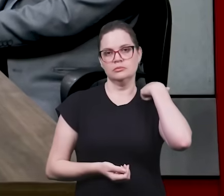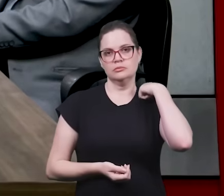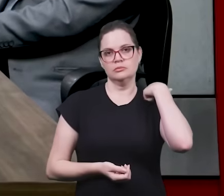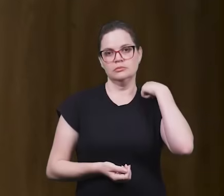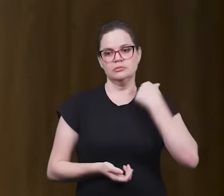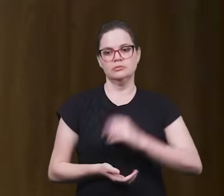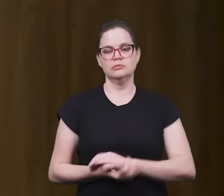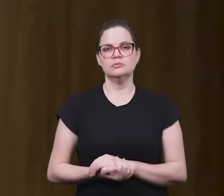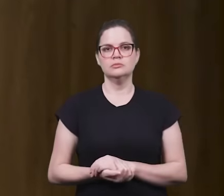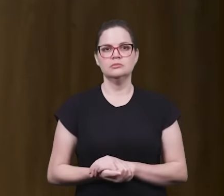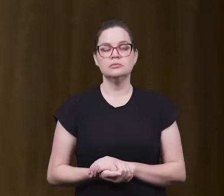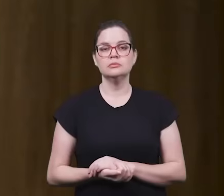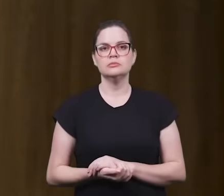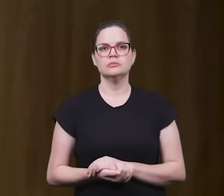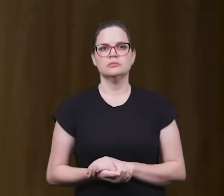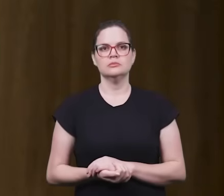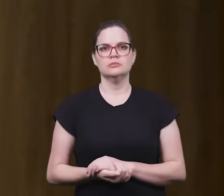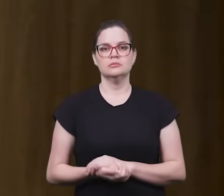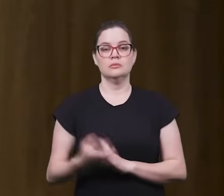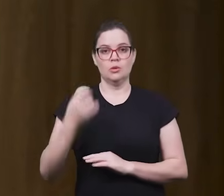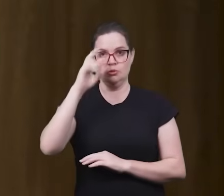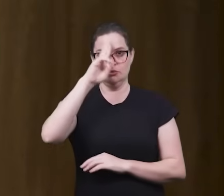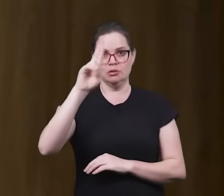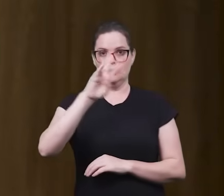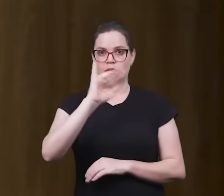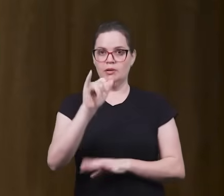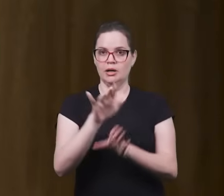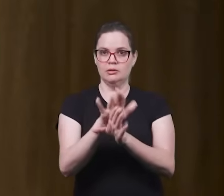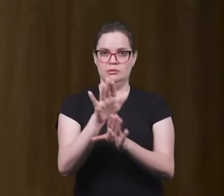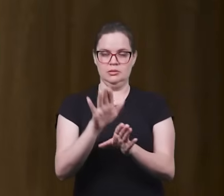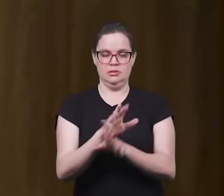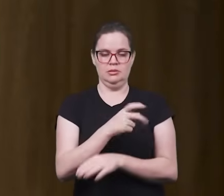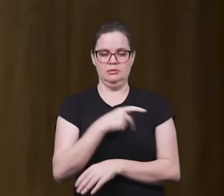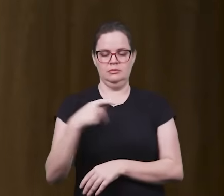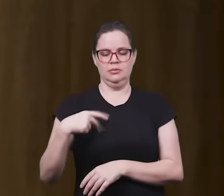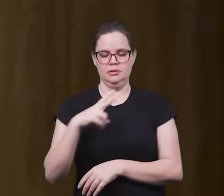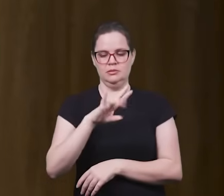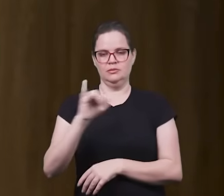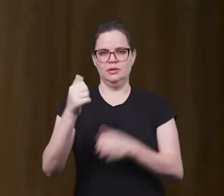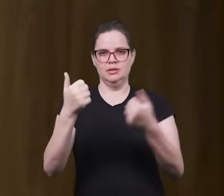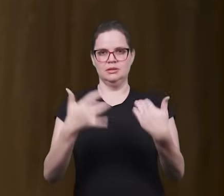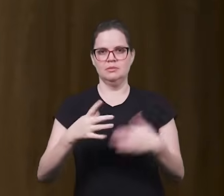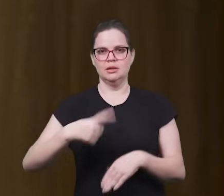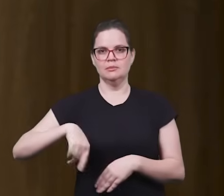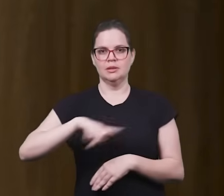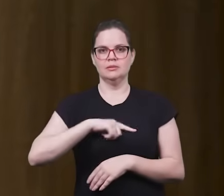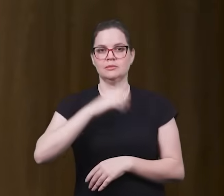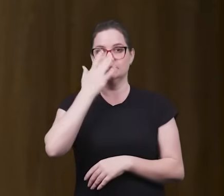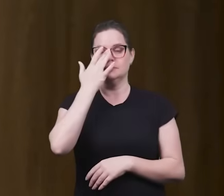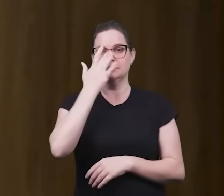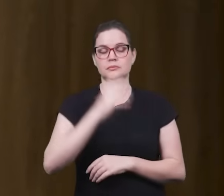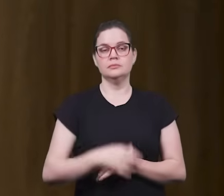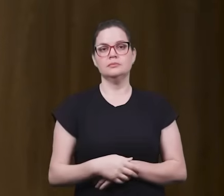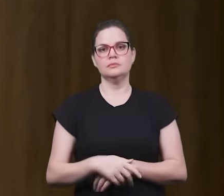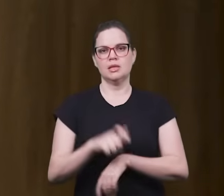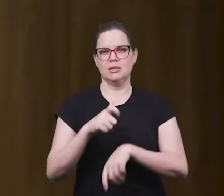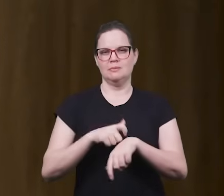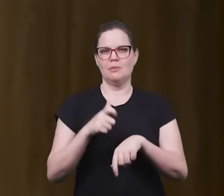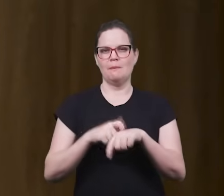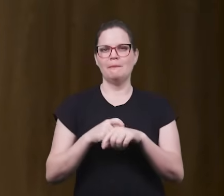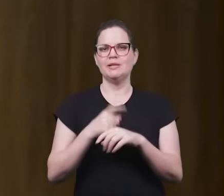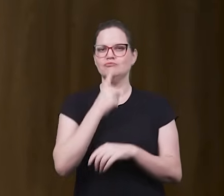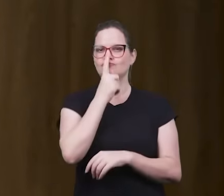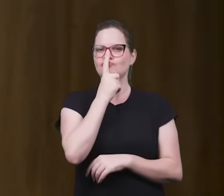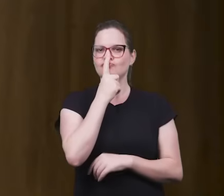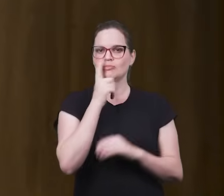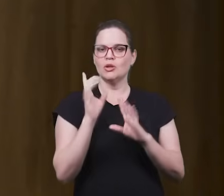Senhor vai nos dar aqui um conselho, o pastor Nieli vai detalhar para nós. Nesse momento de